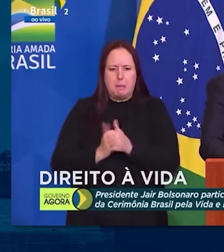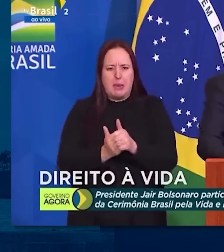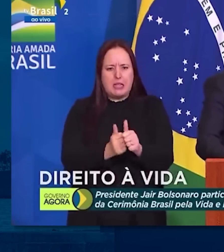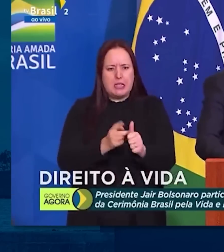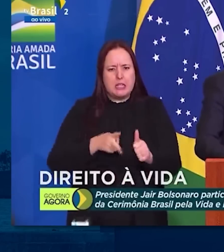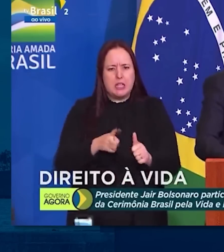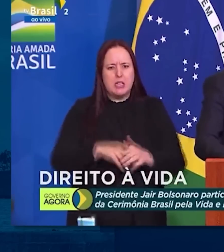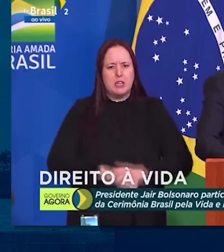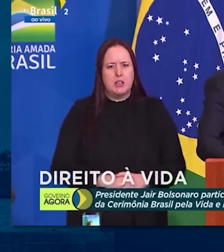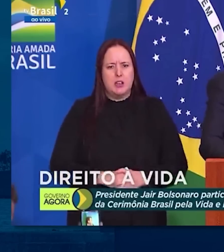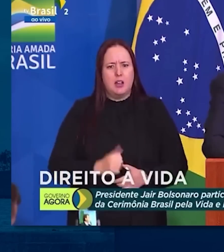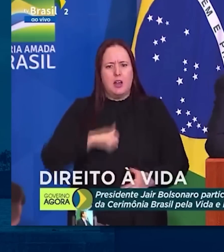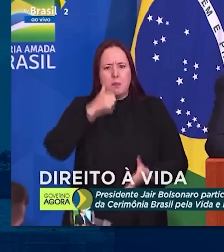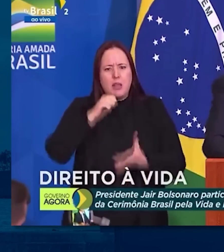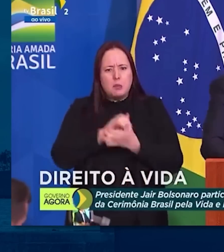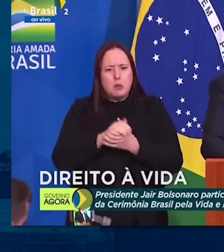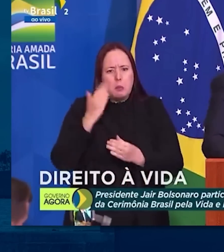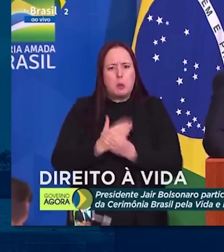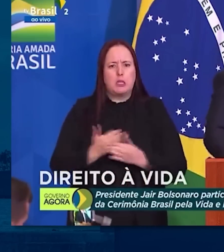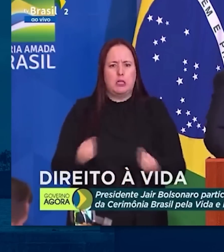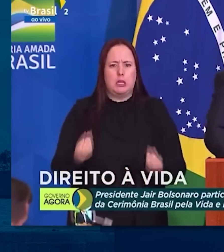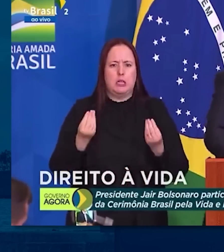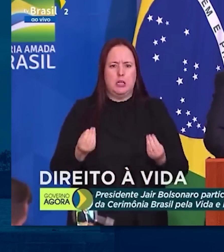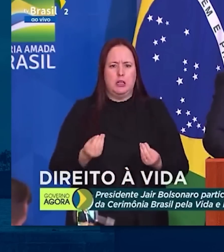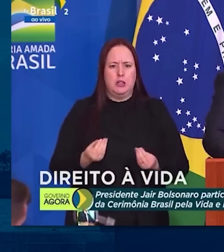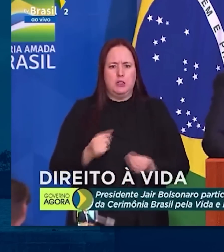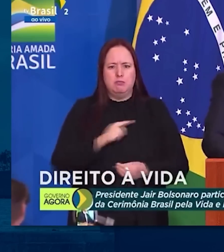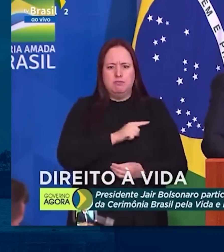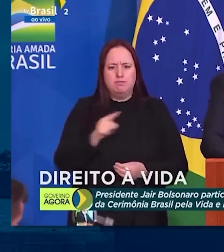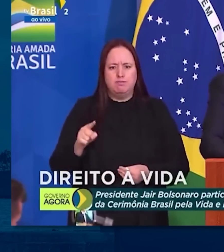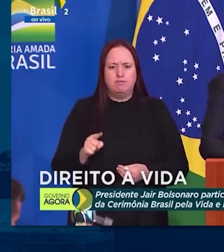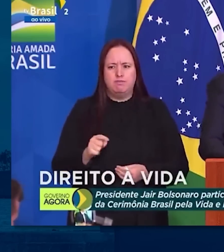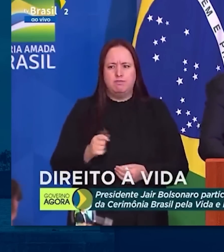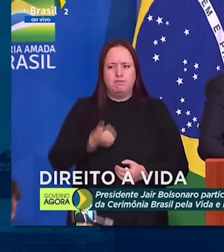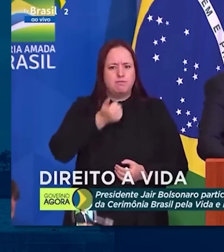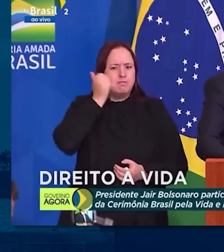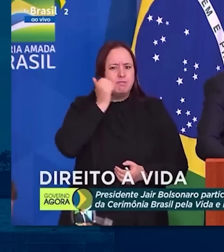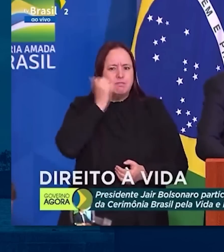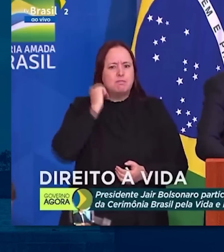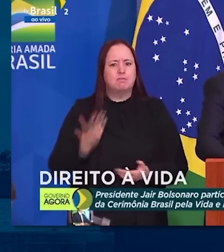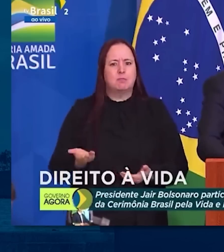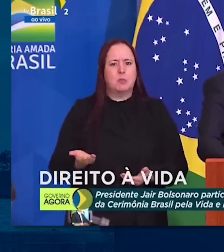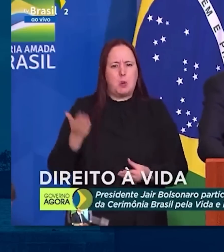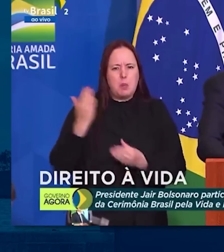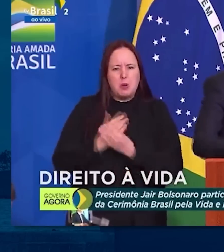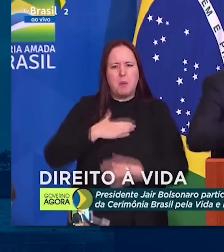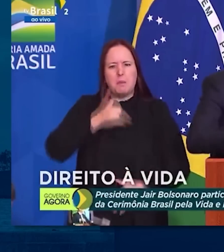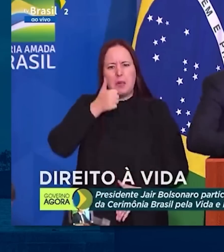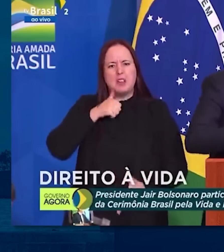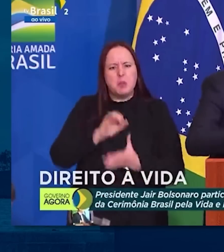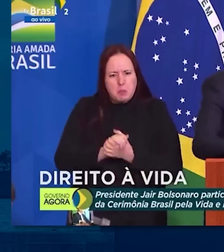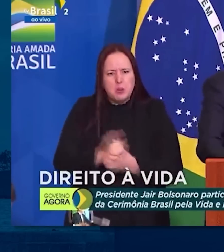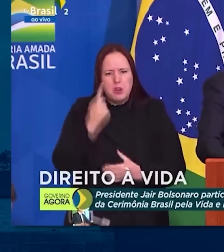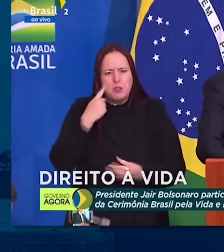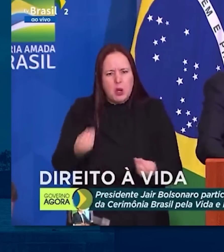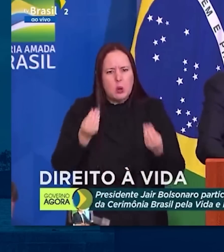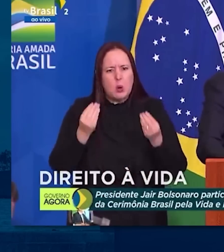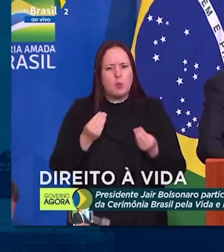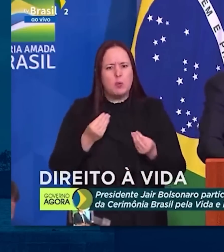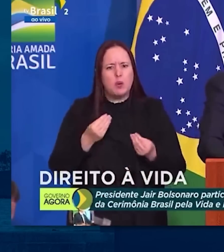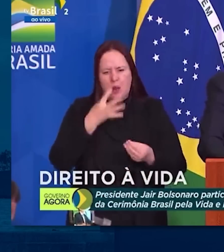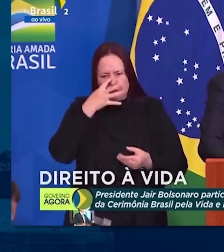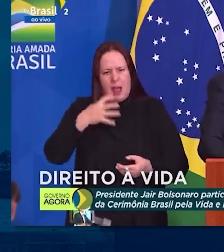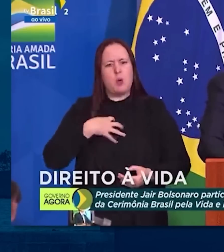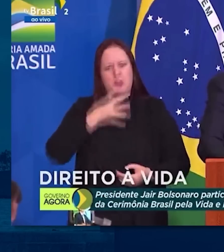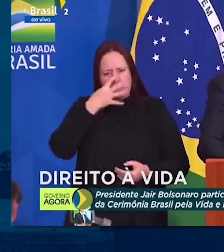perseguida até esposa processada canalhas processar minha esposa vem para cima de mim